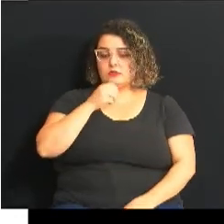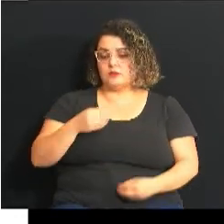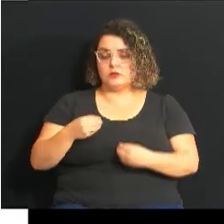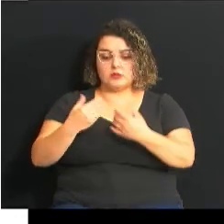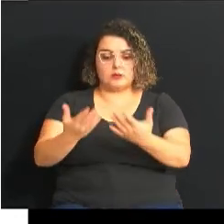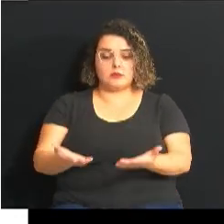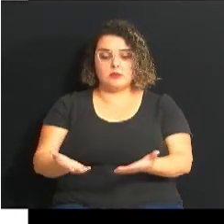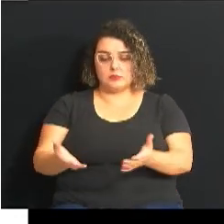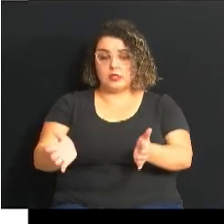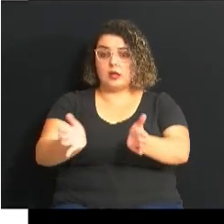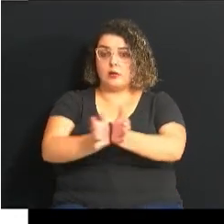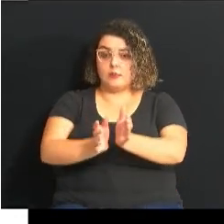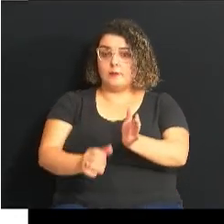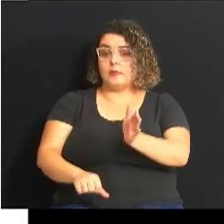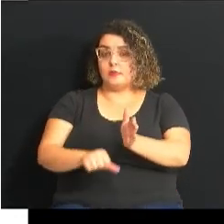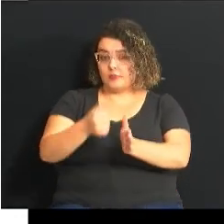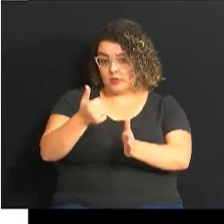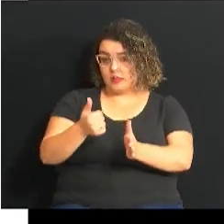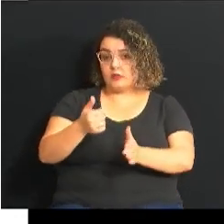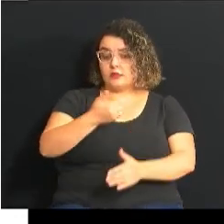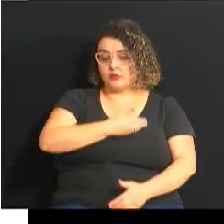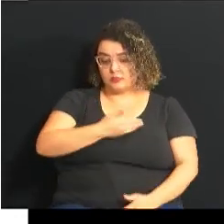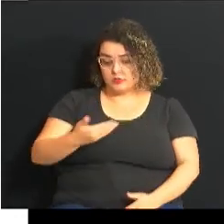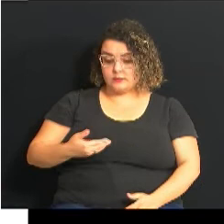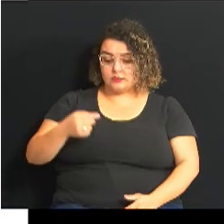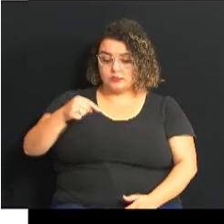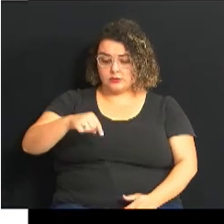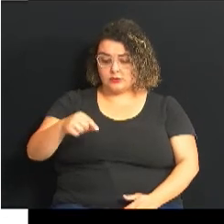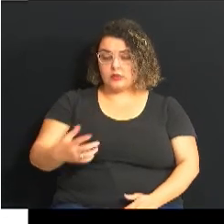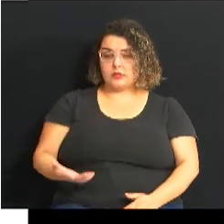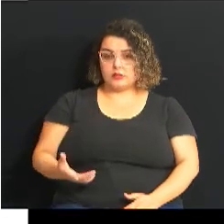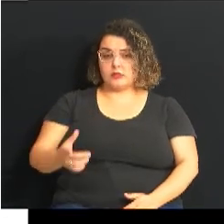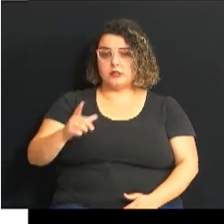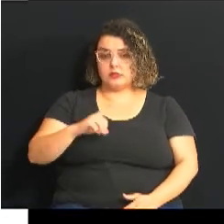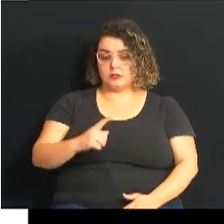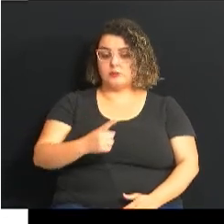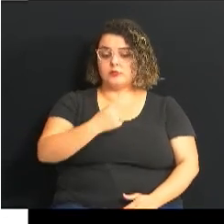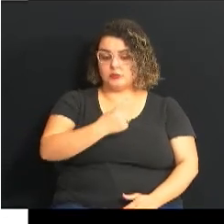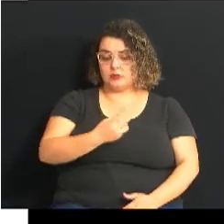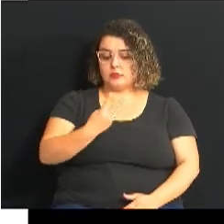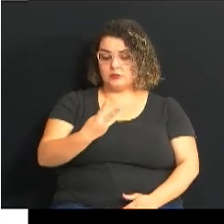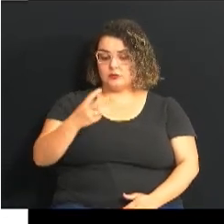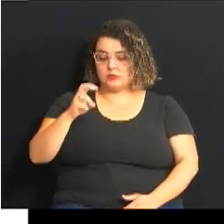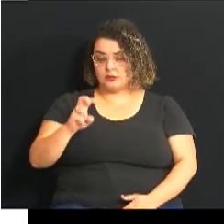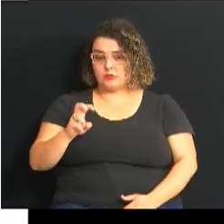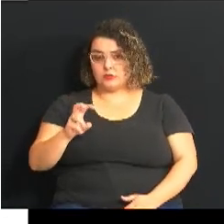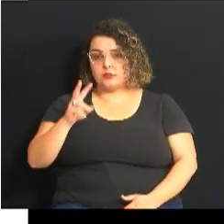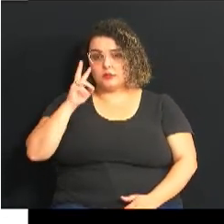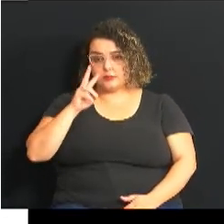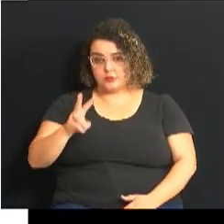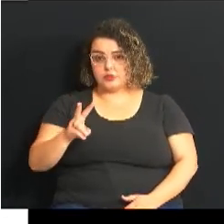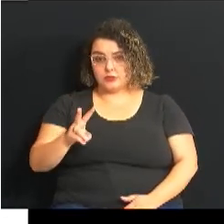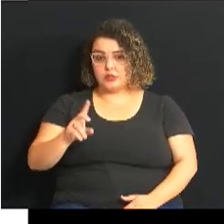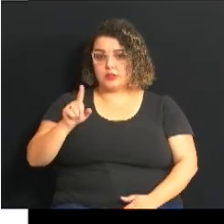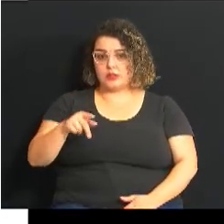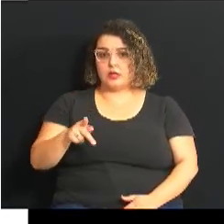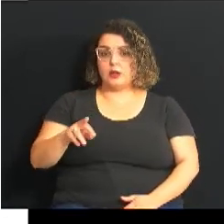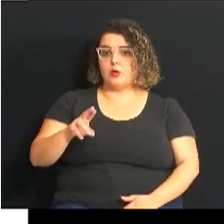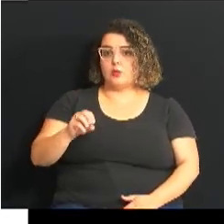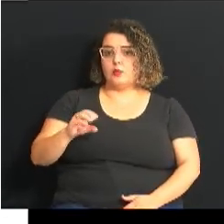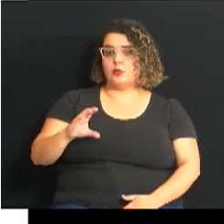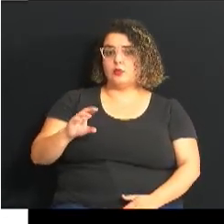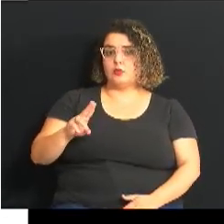porque primeiro passa pelos servidores da casa. Nós temos o 135, que, olha, está na Procuradoria Legislativa, que é o